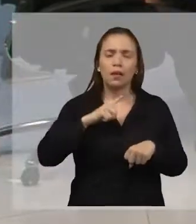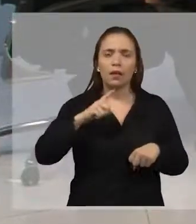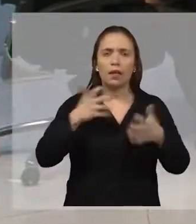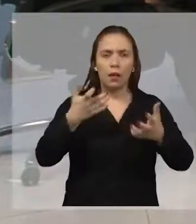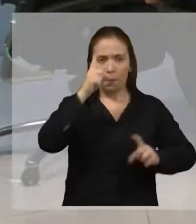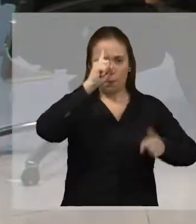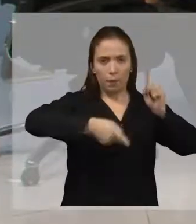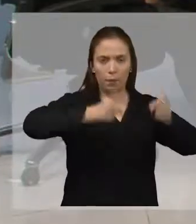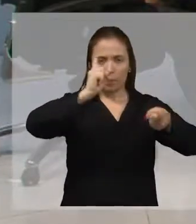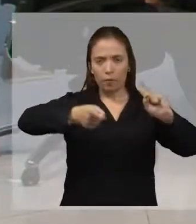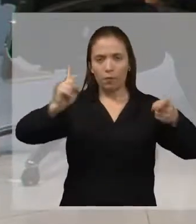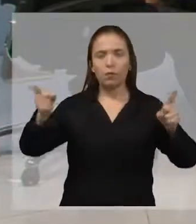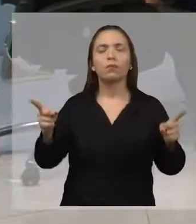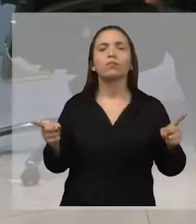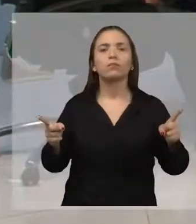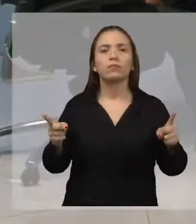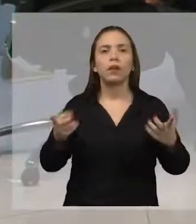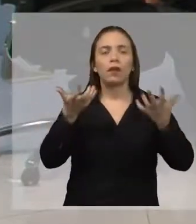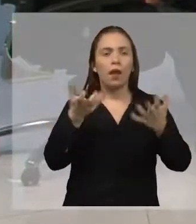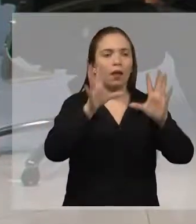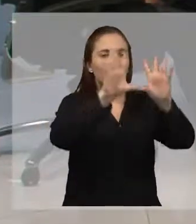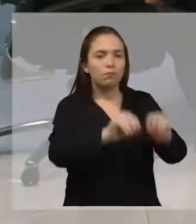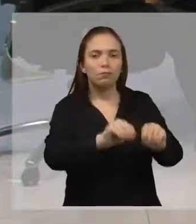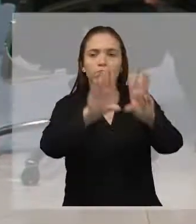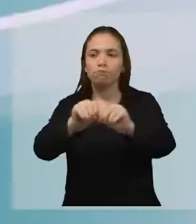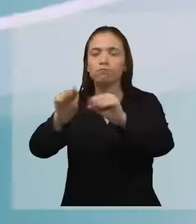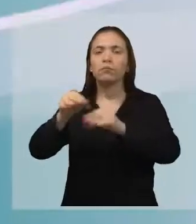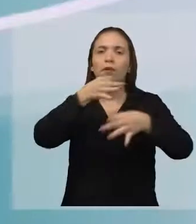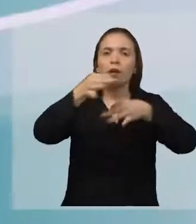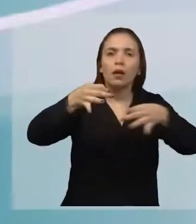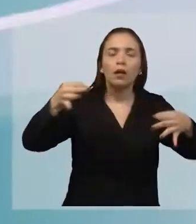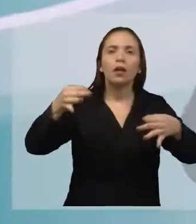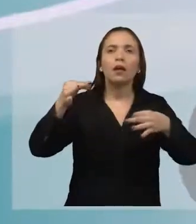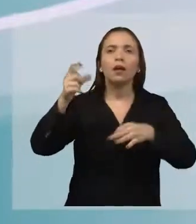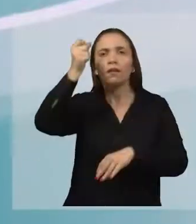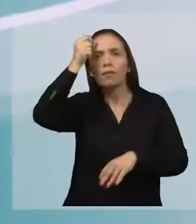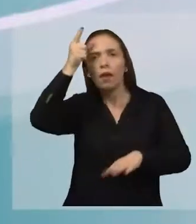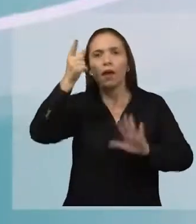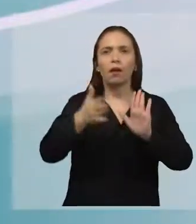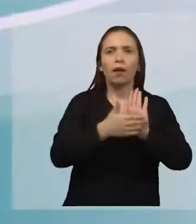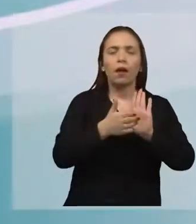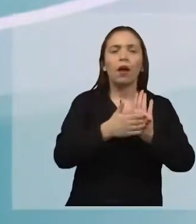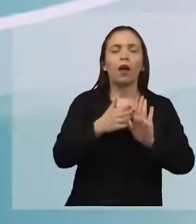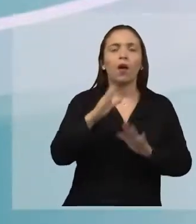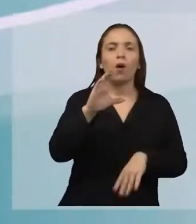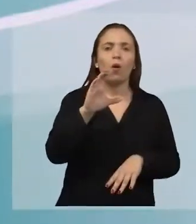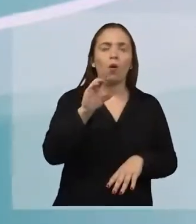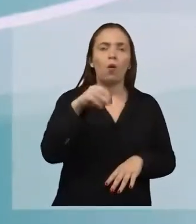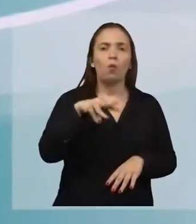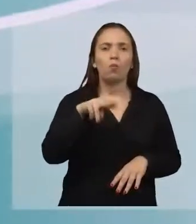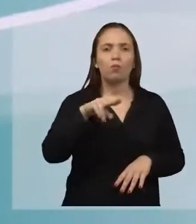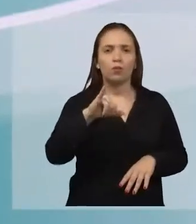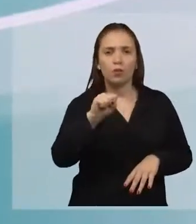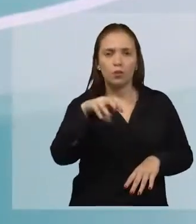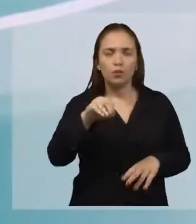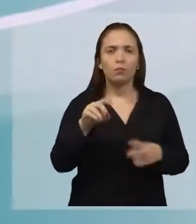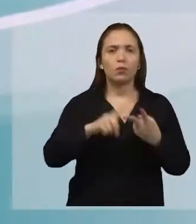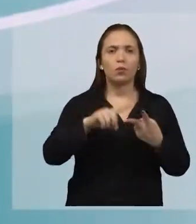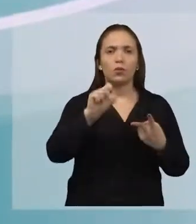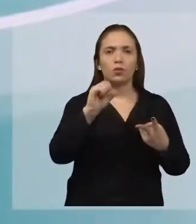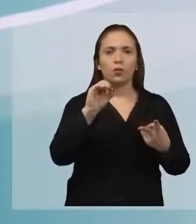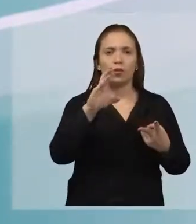já, agradecendo pelas participações, colocar para os senhores, a partir de uma